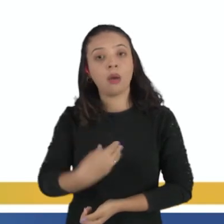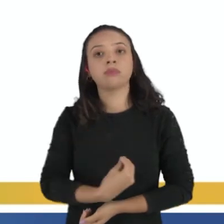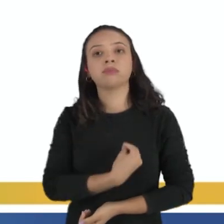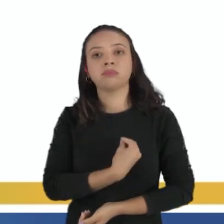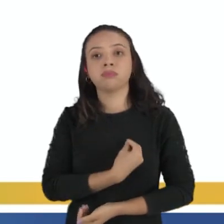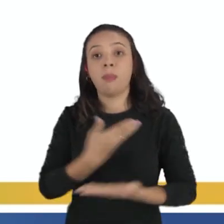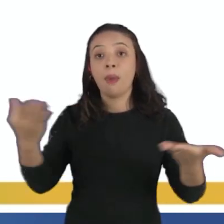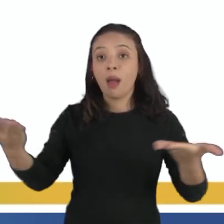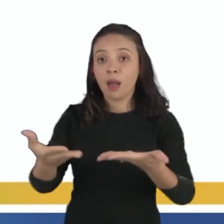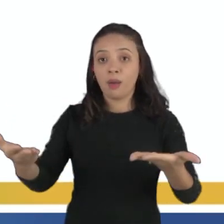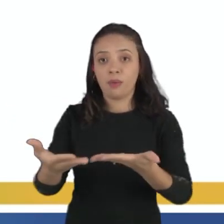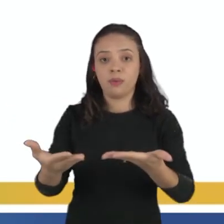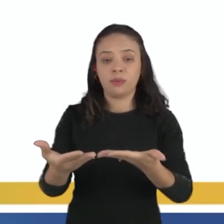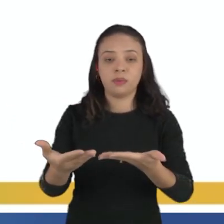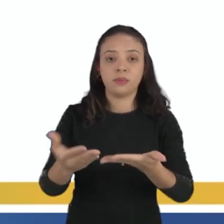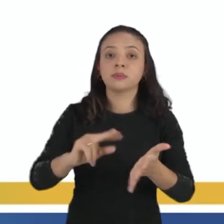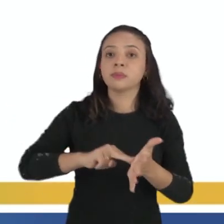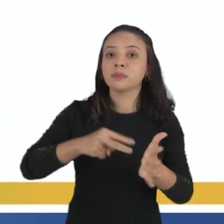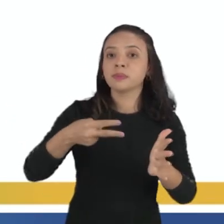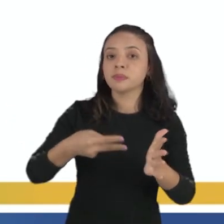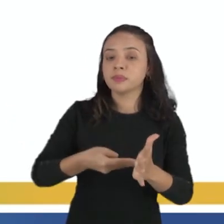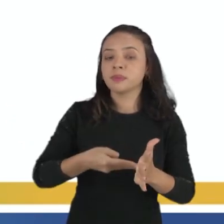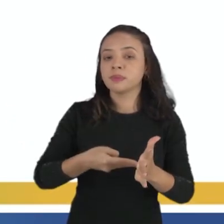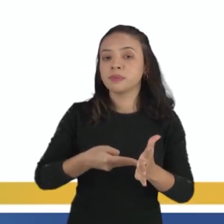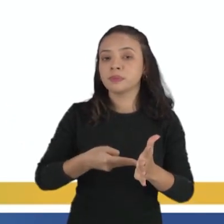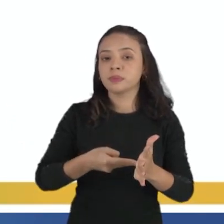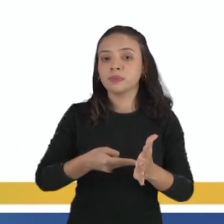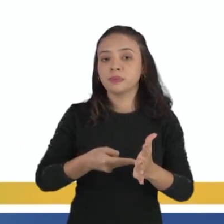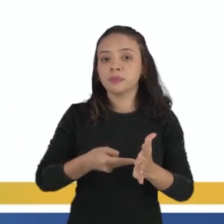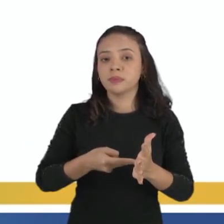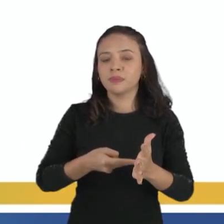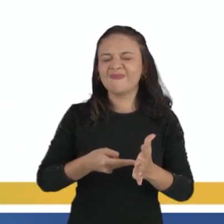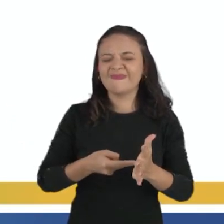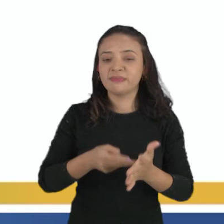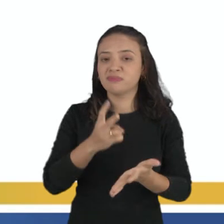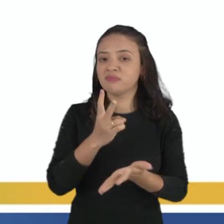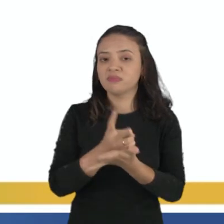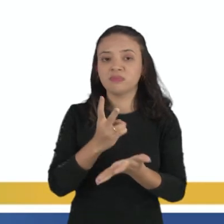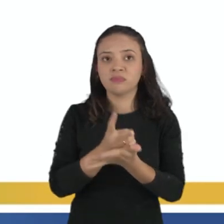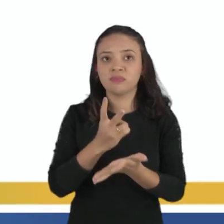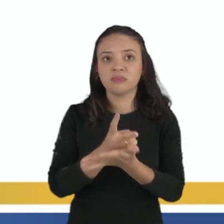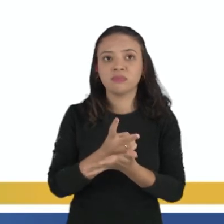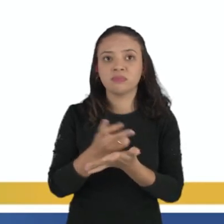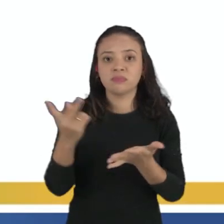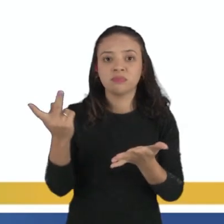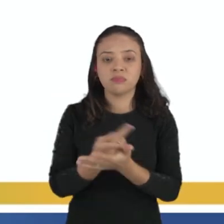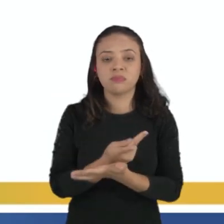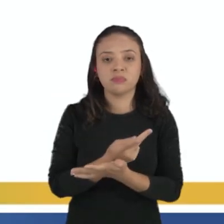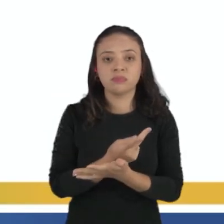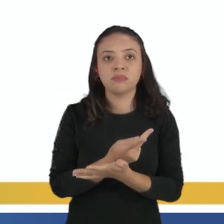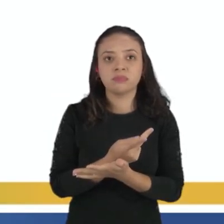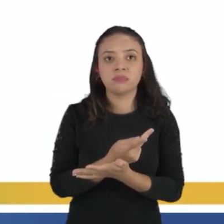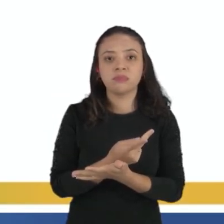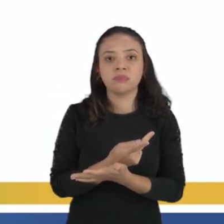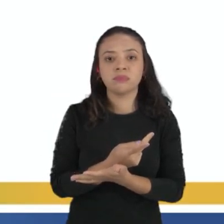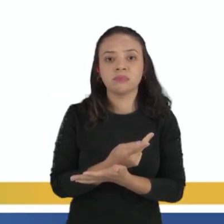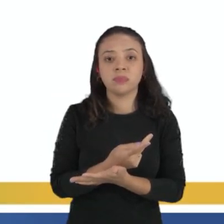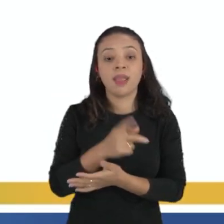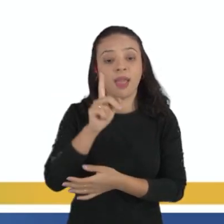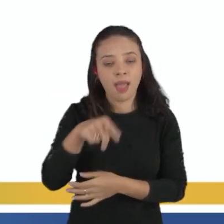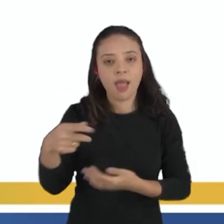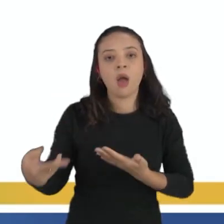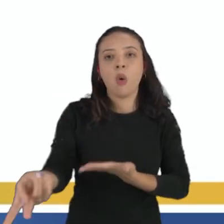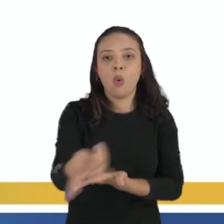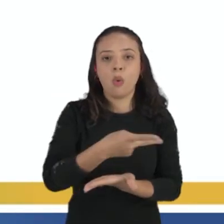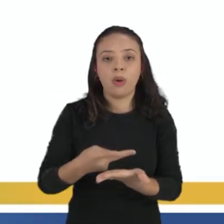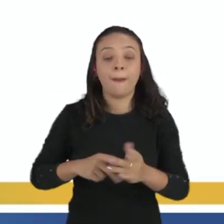presente, significa algo que é comum a esse enunciador de ele ser poeta,